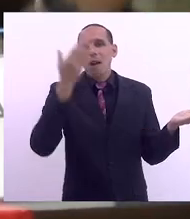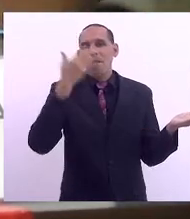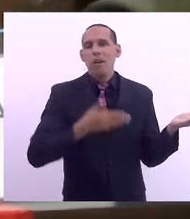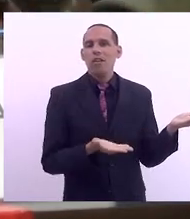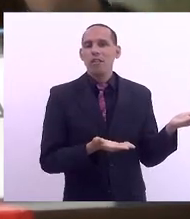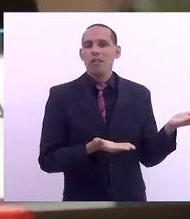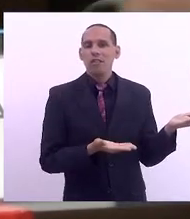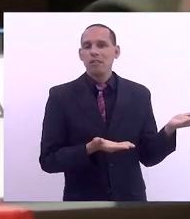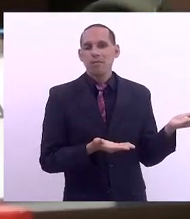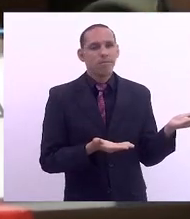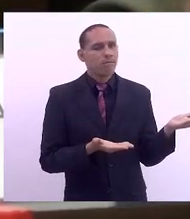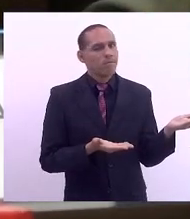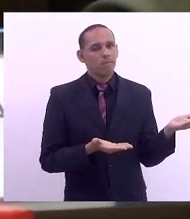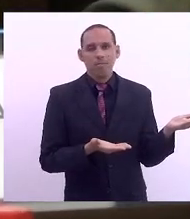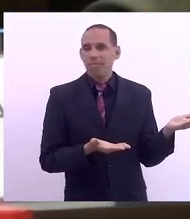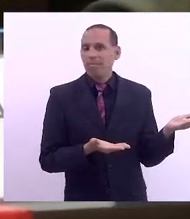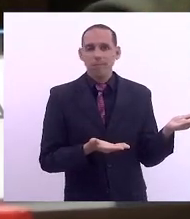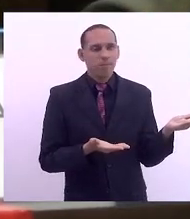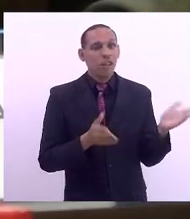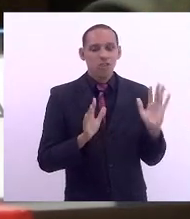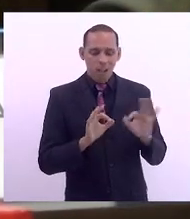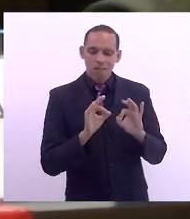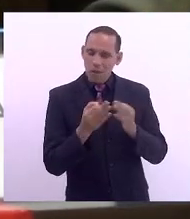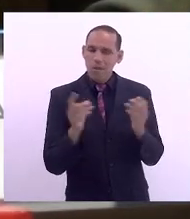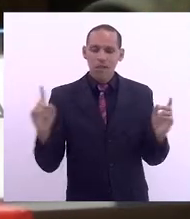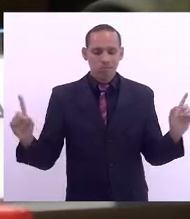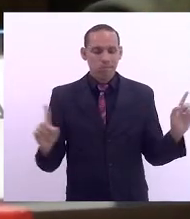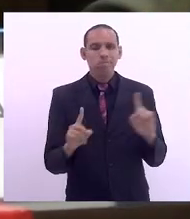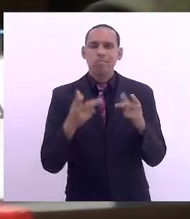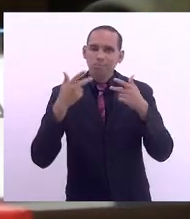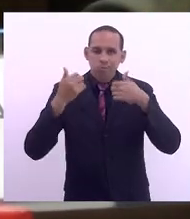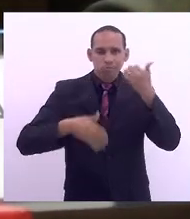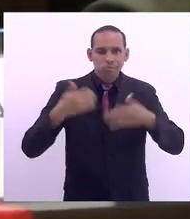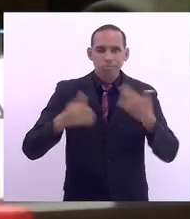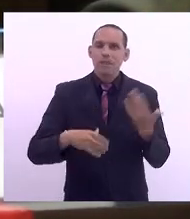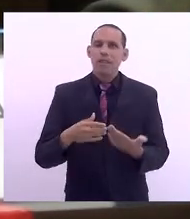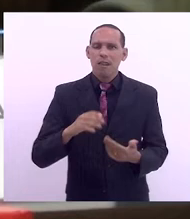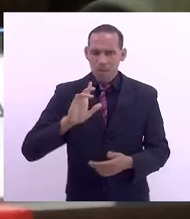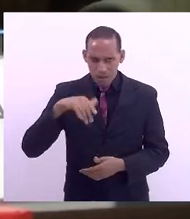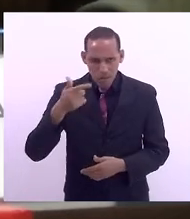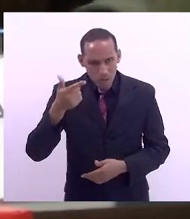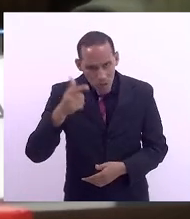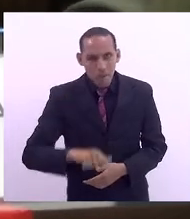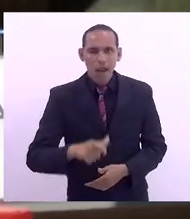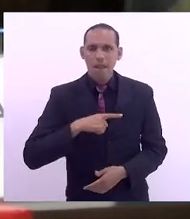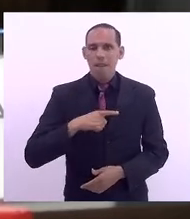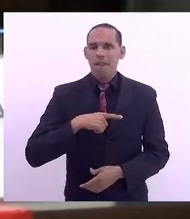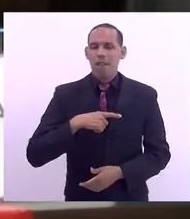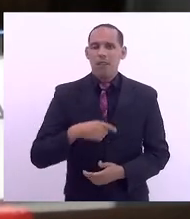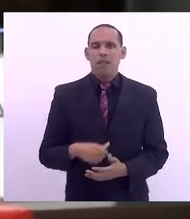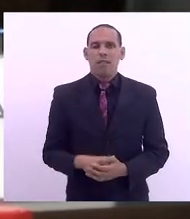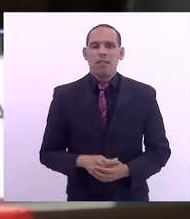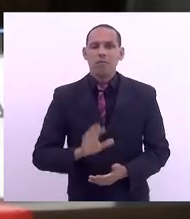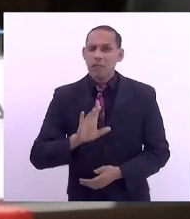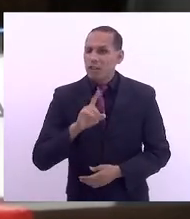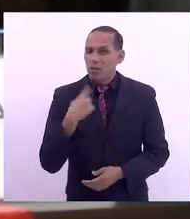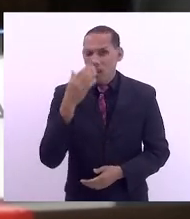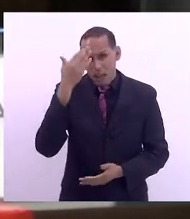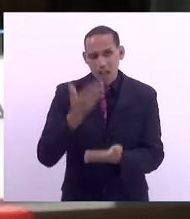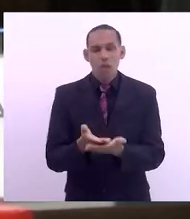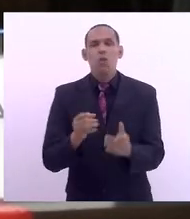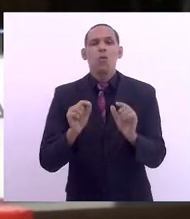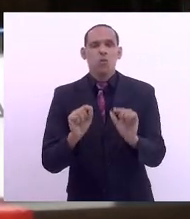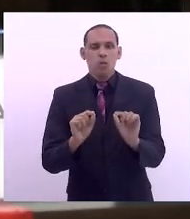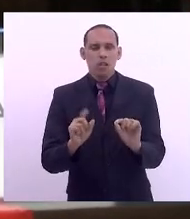vão, já teve uma parte de uma família falando. Daqui a pouco tem o restante. Mas nós acreditamos